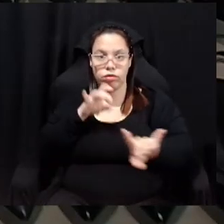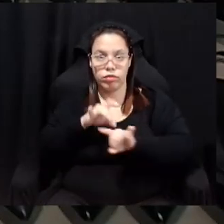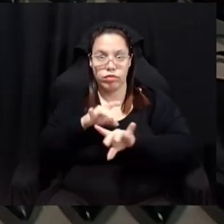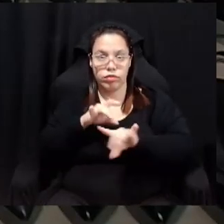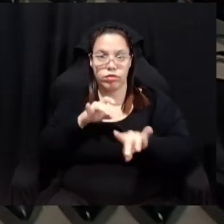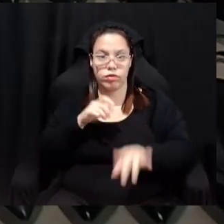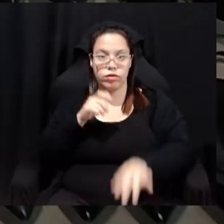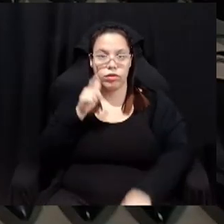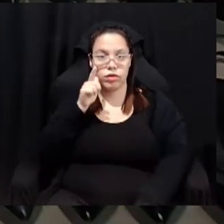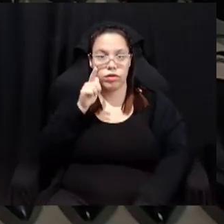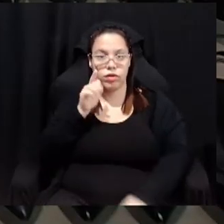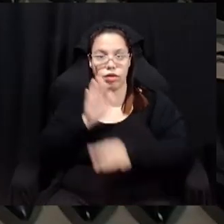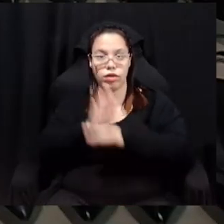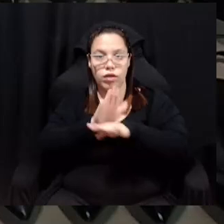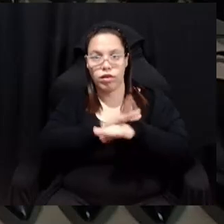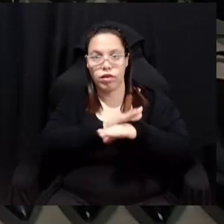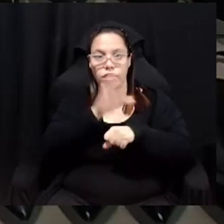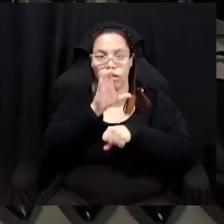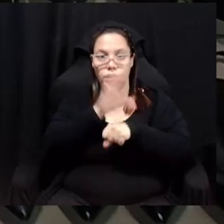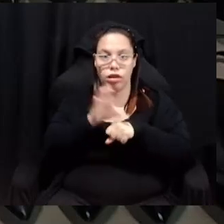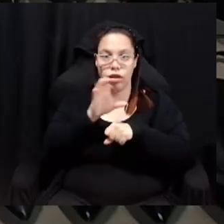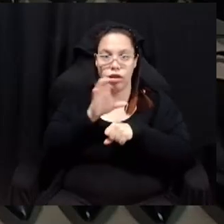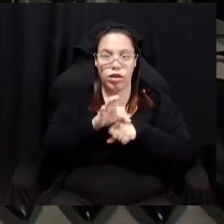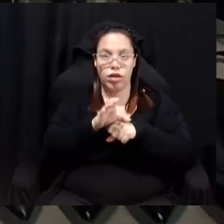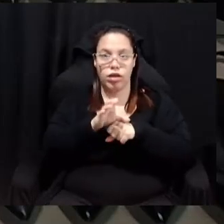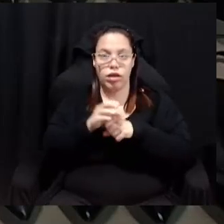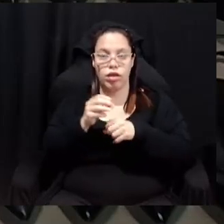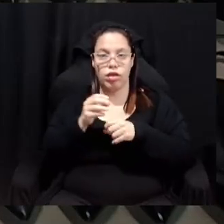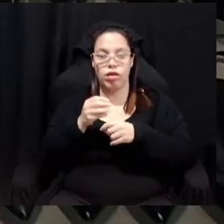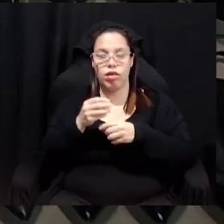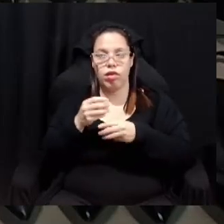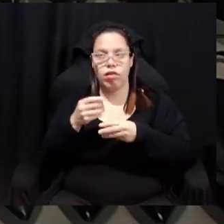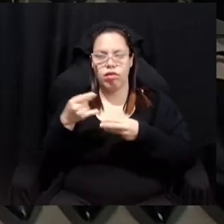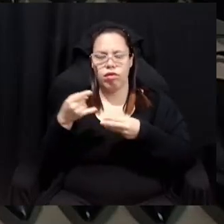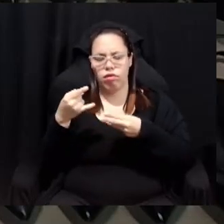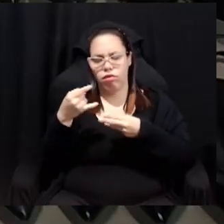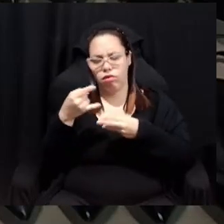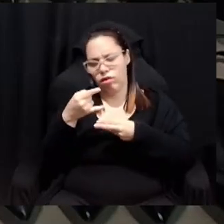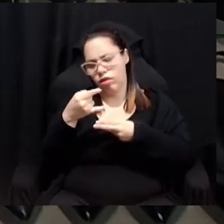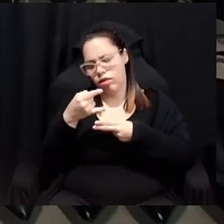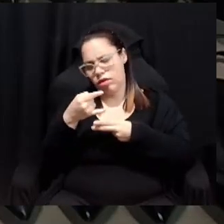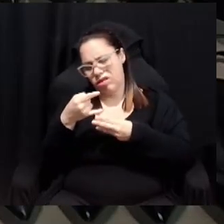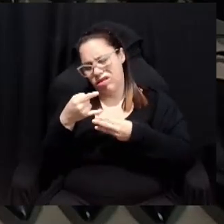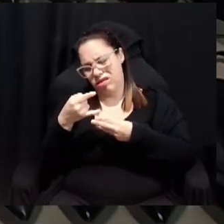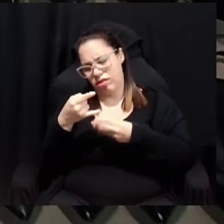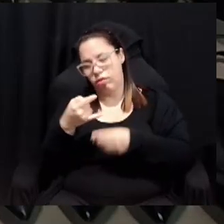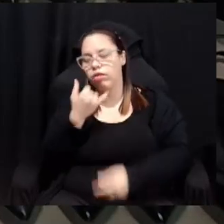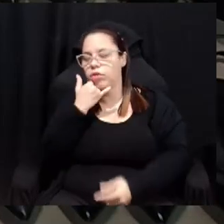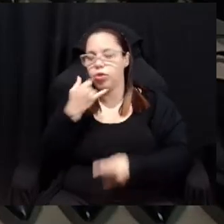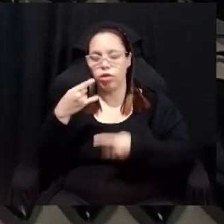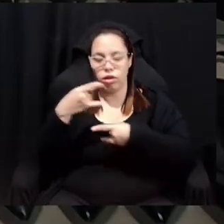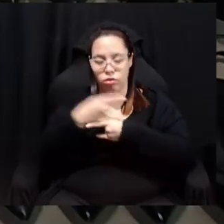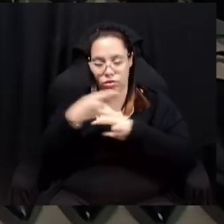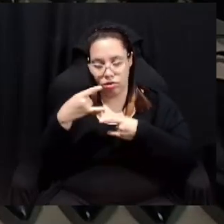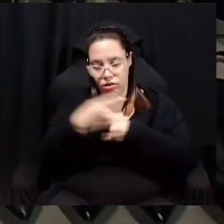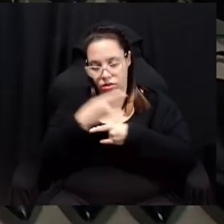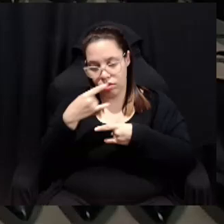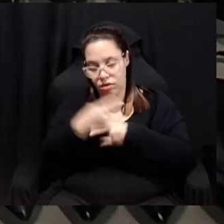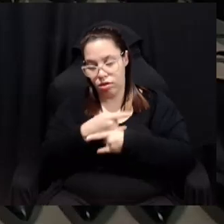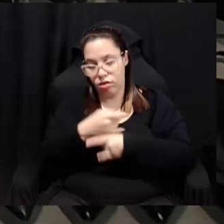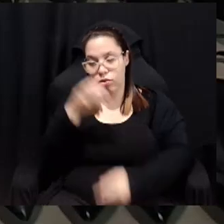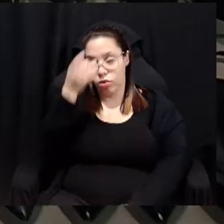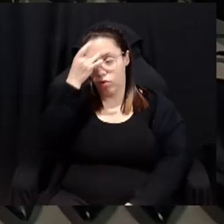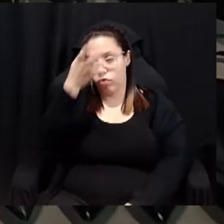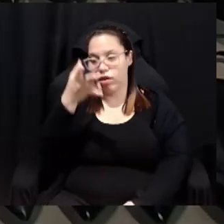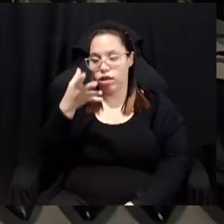tinham cursos, lives, conteúdos super fáceis para a gente poder absorver e trazer como solução para o negócio. Então